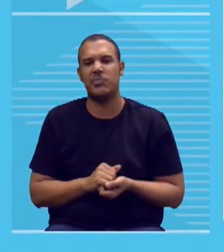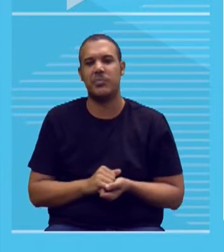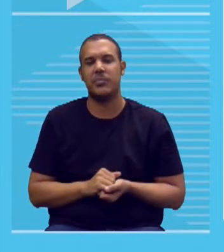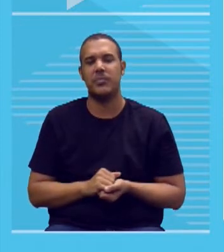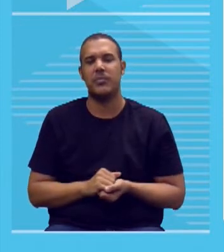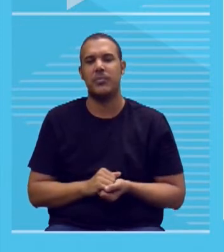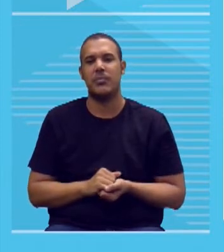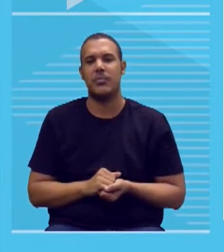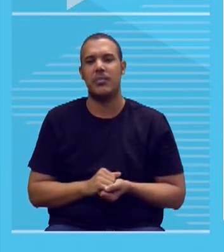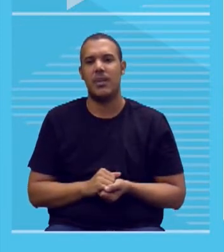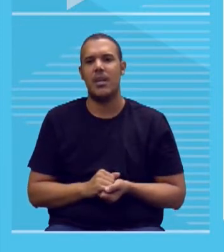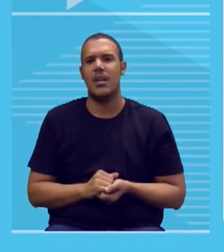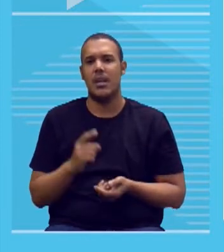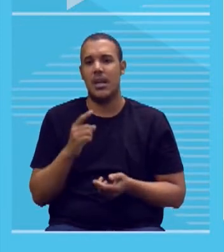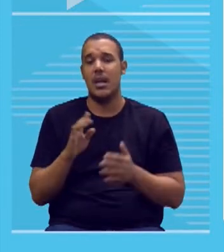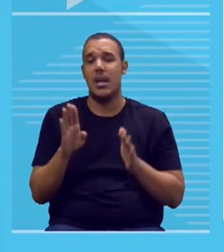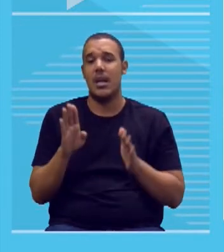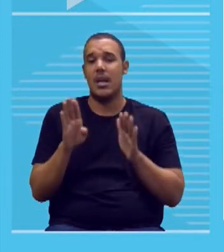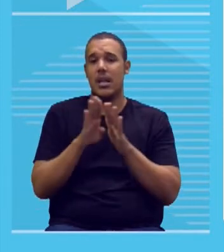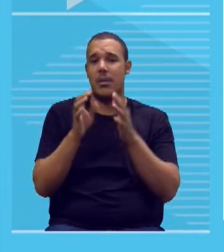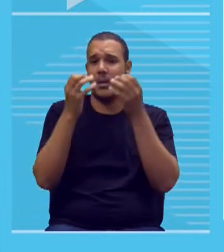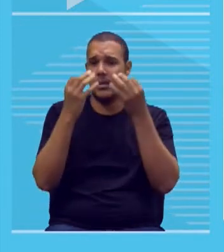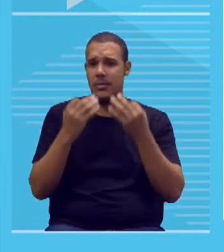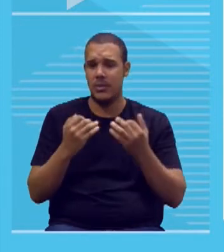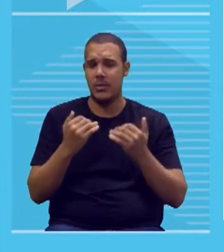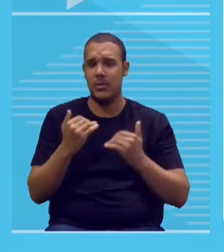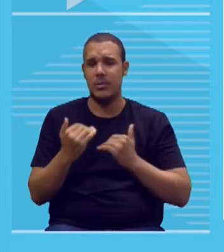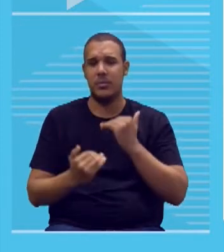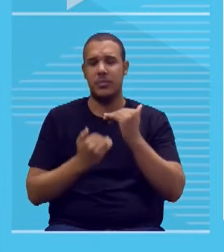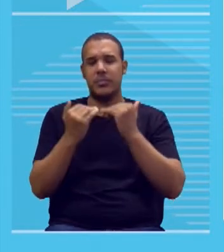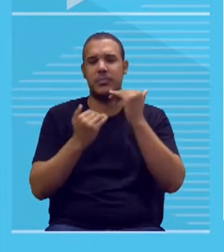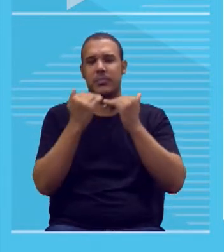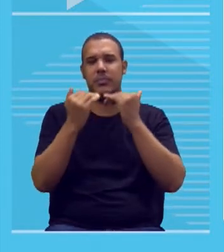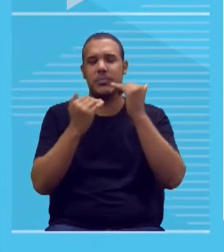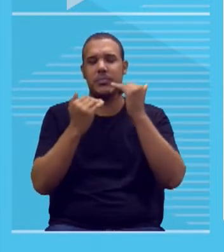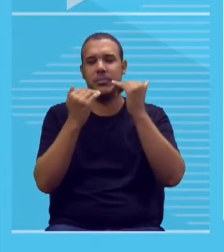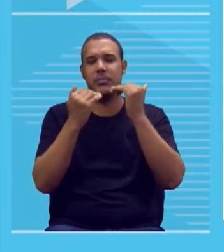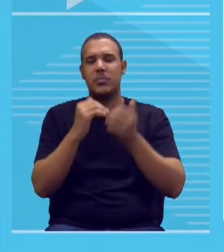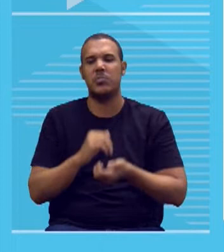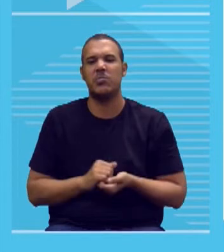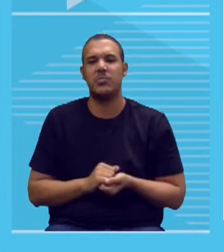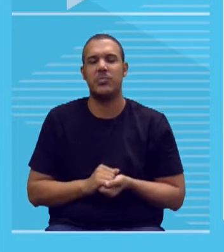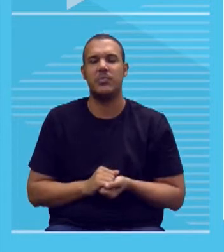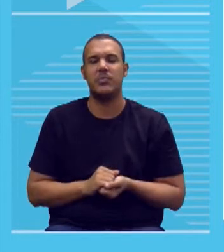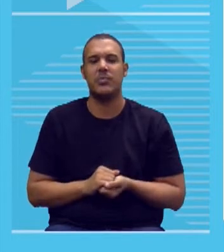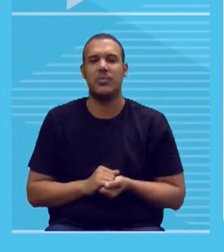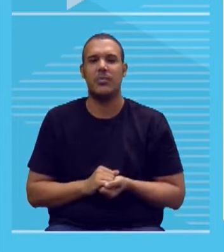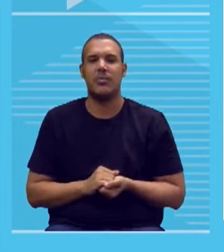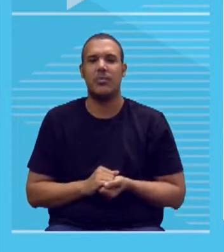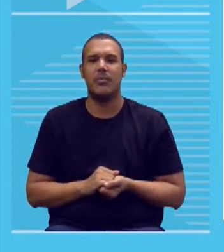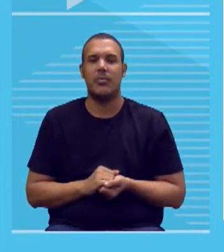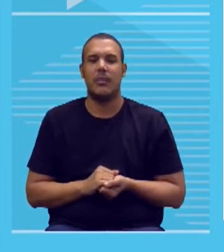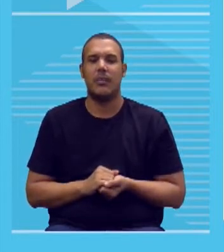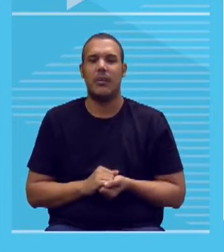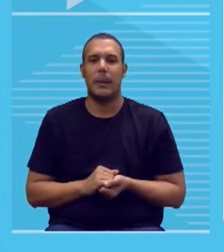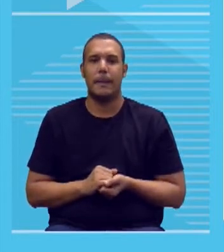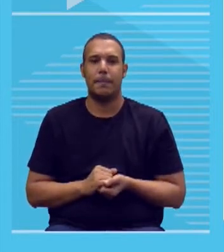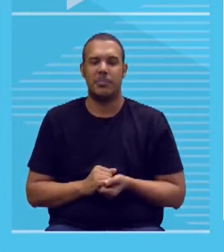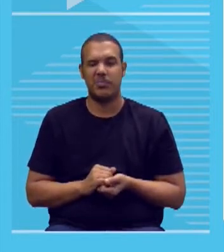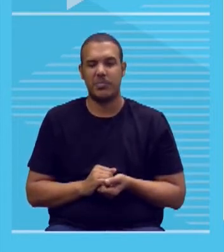e também falou sobre o evolucionismo ele veio depois de Lamarck porém Charles Darwin